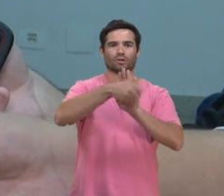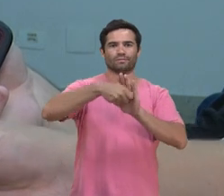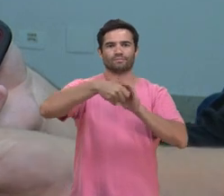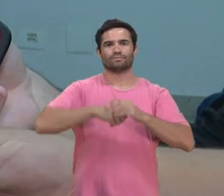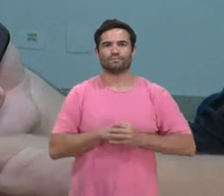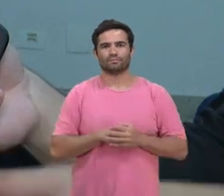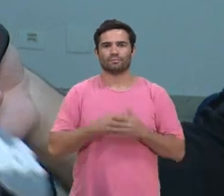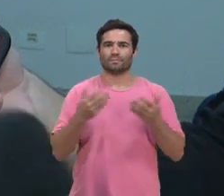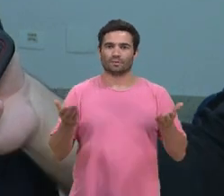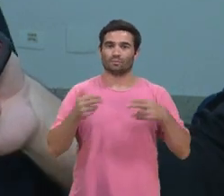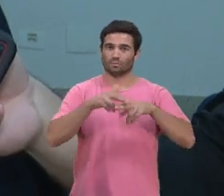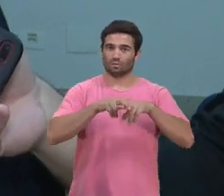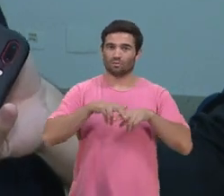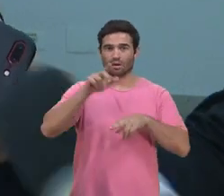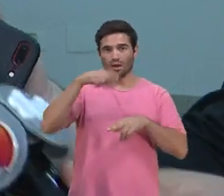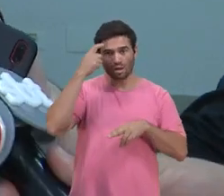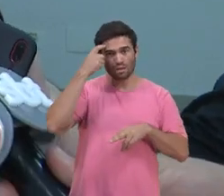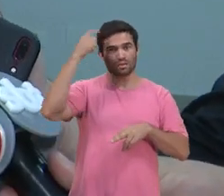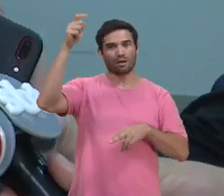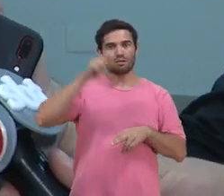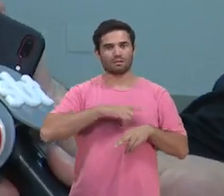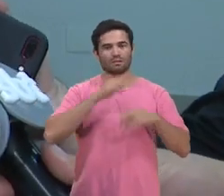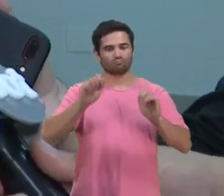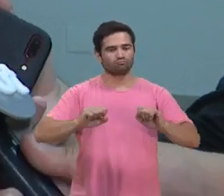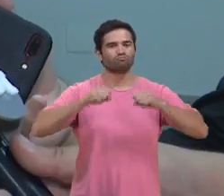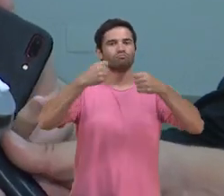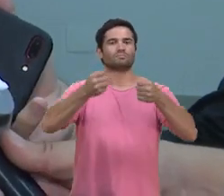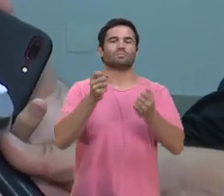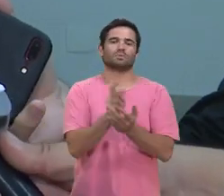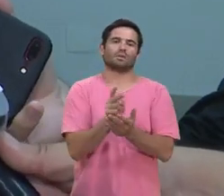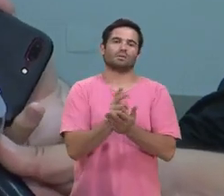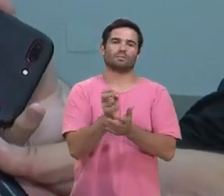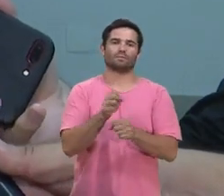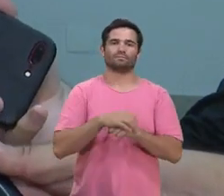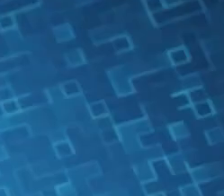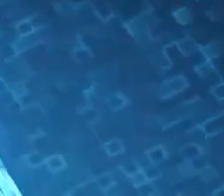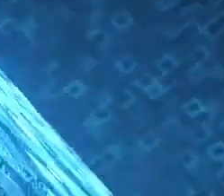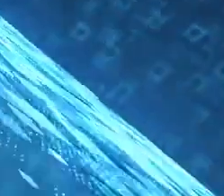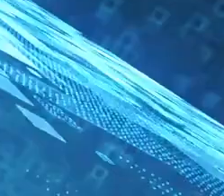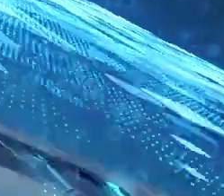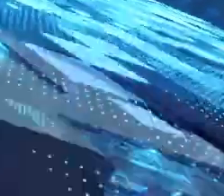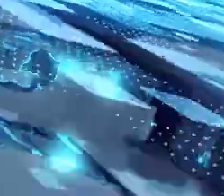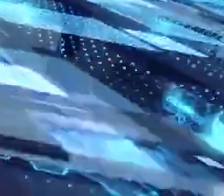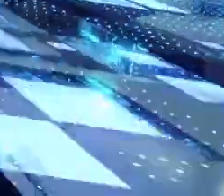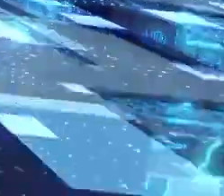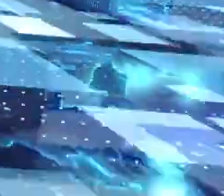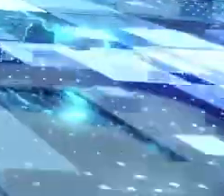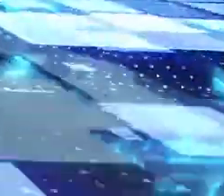projeto, né. Então, essa é a ideia que se sustente ao longo dos anos no Pantanal.